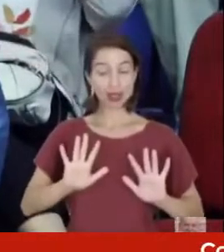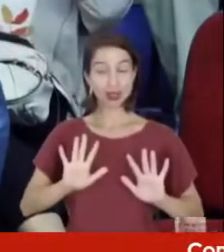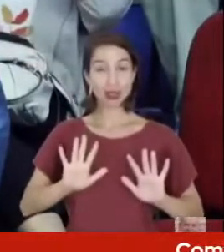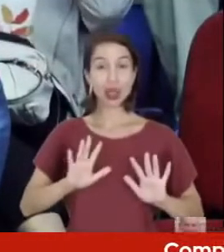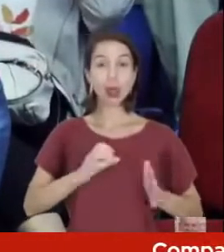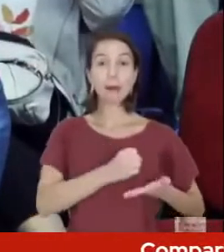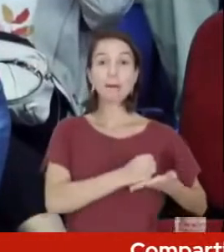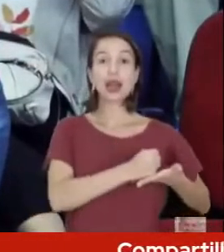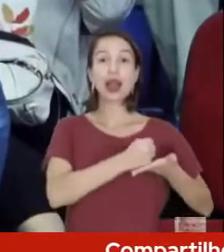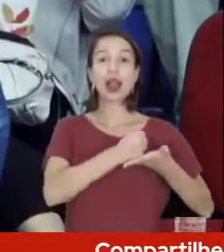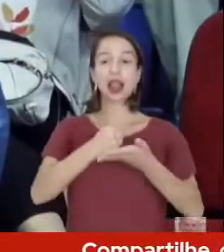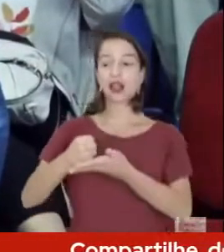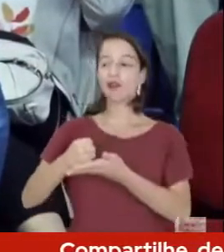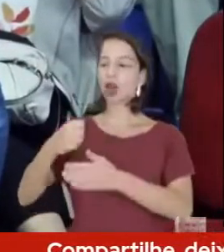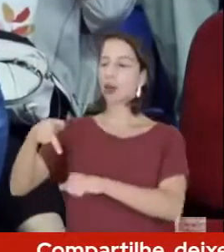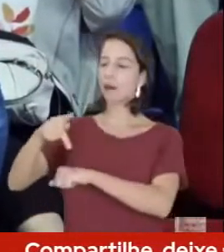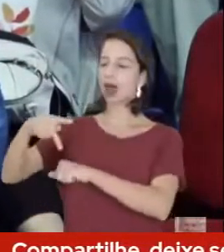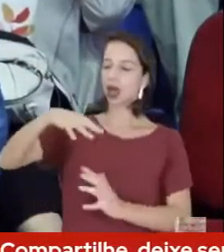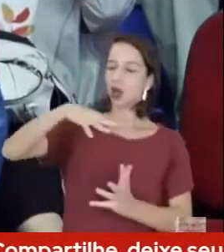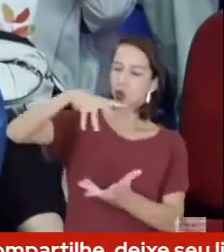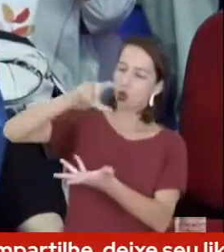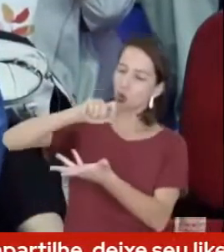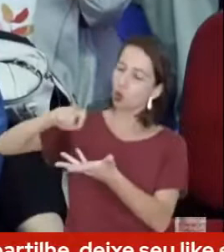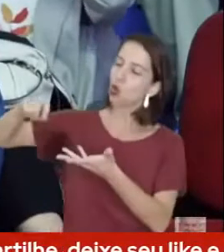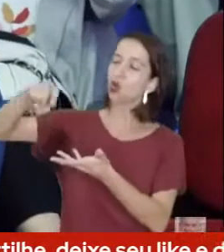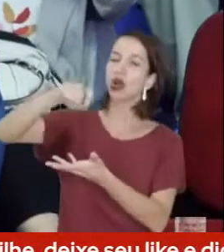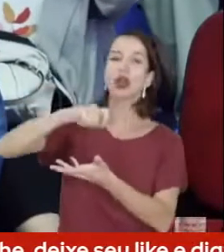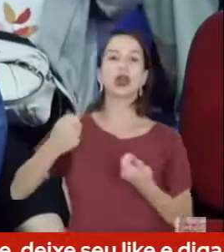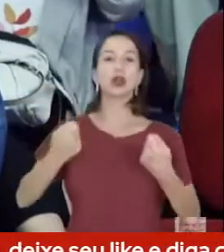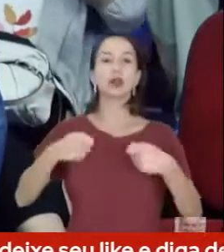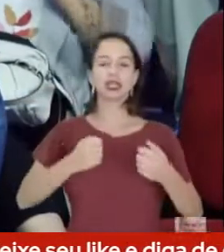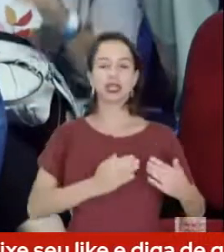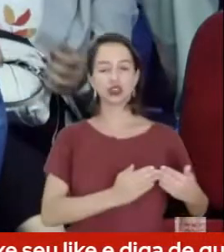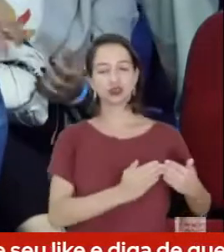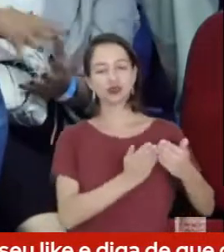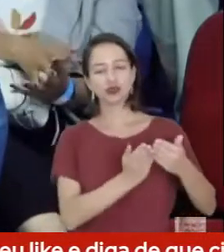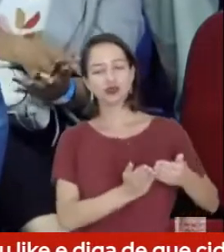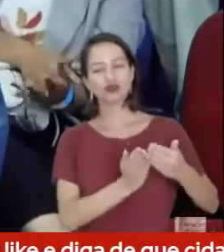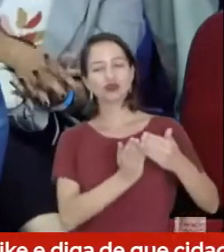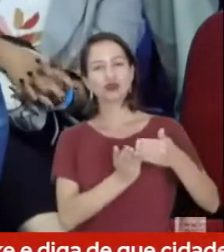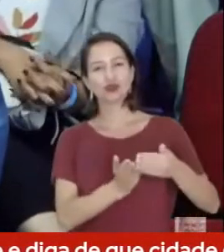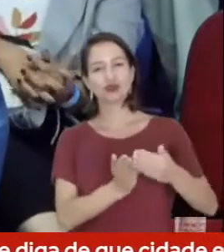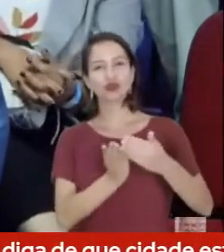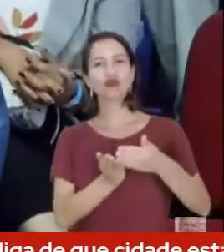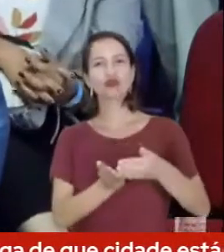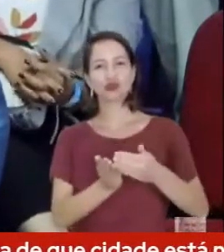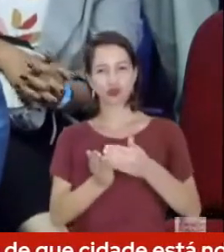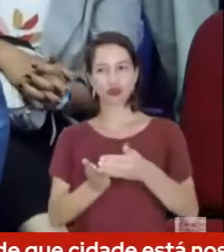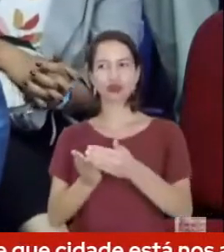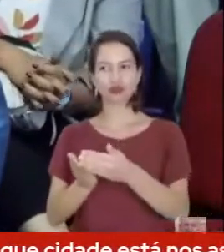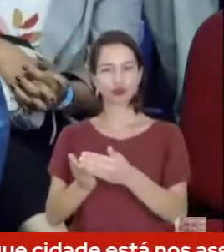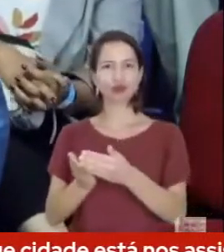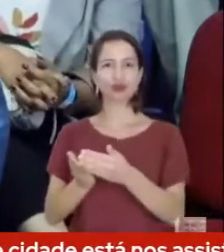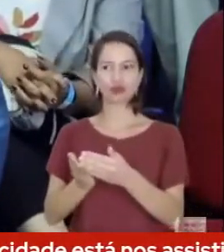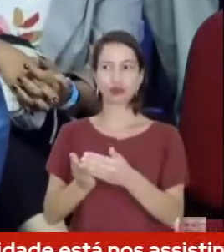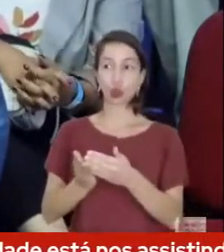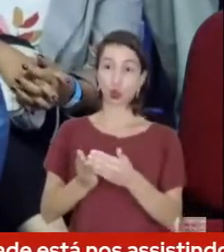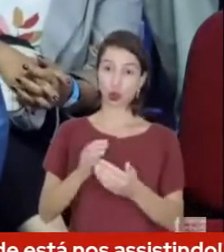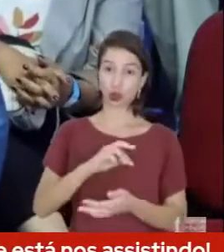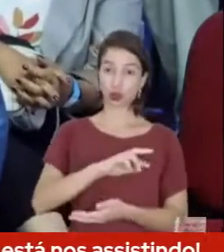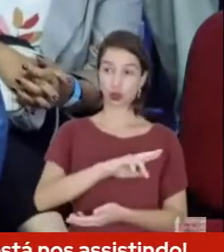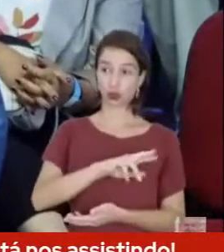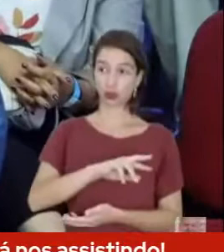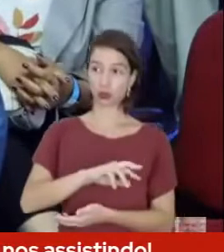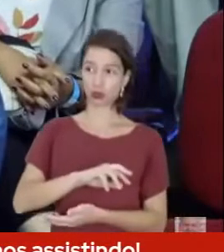transportá-los. O que talvez muitos não saibam é que nesse momento não existe nem mesmo um